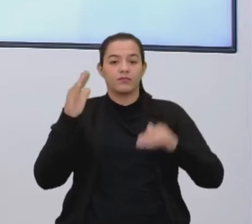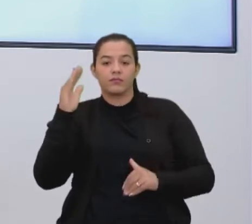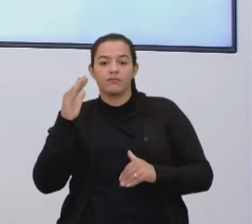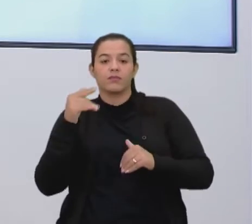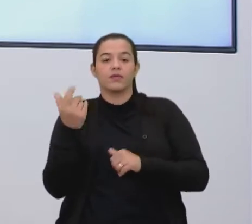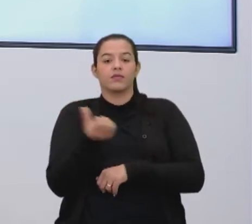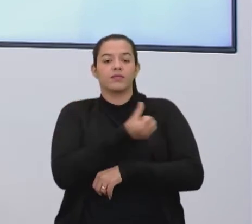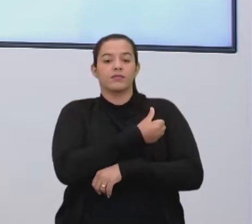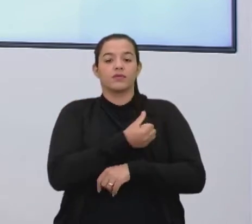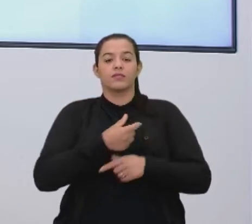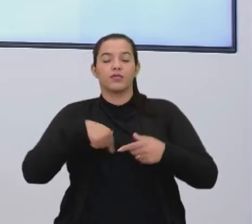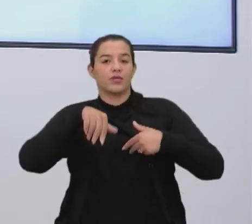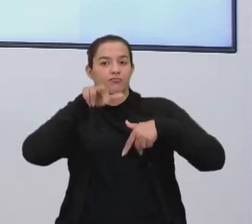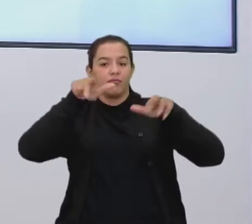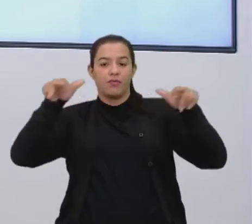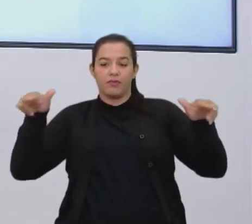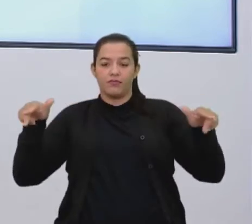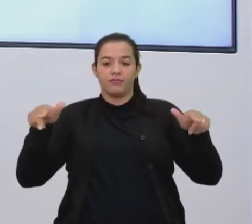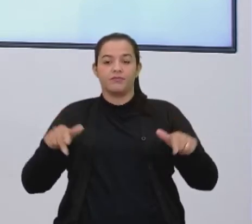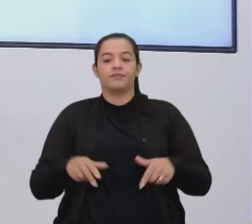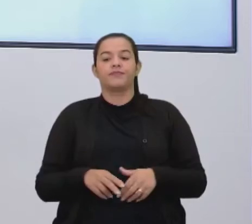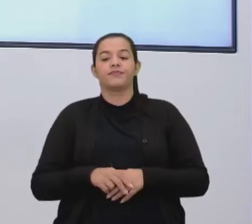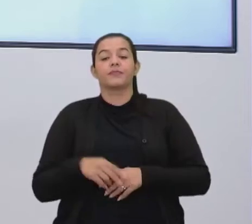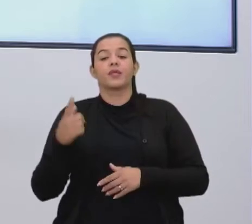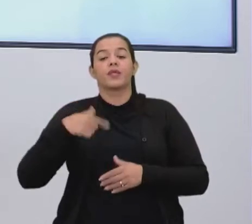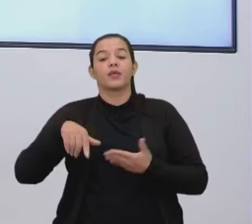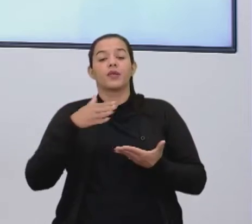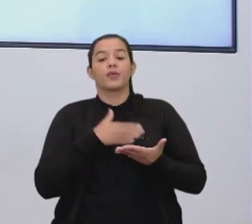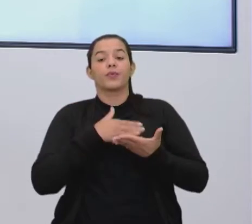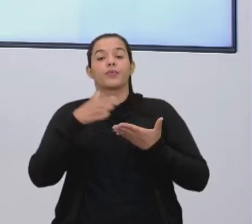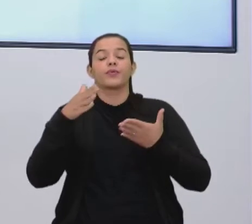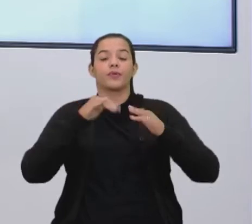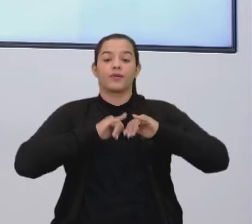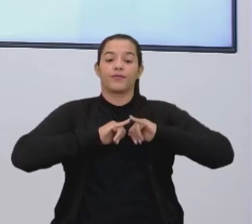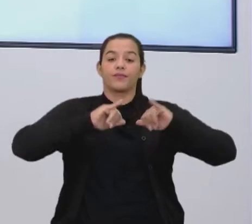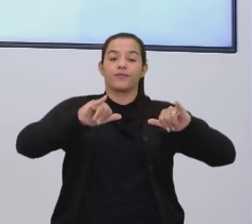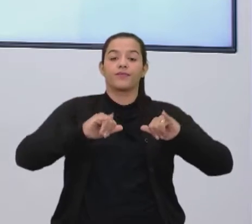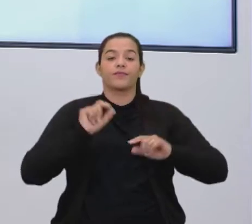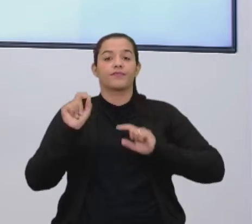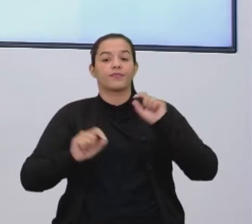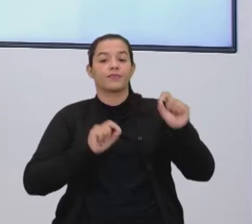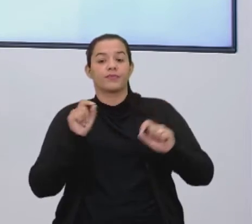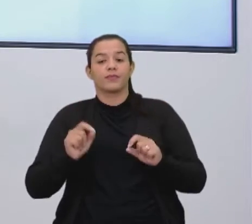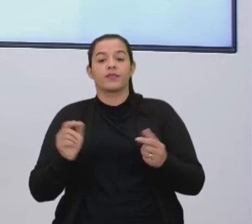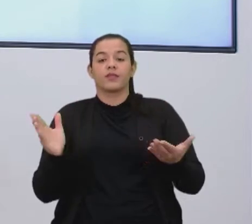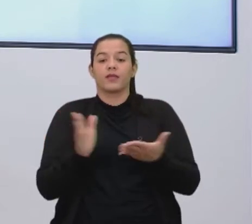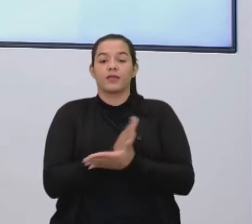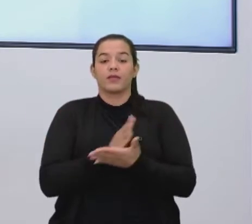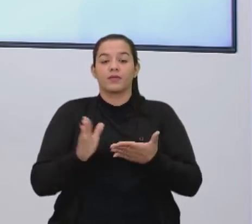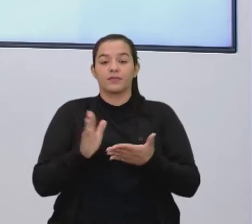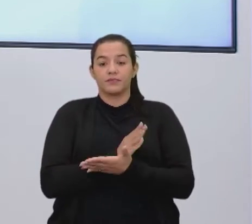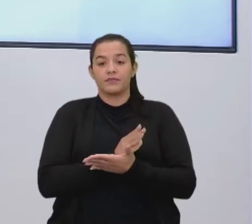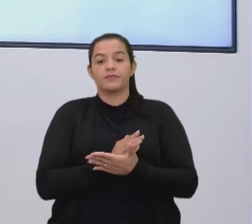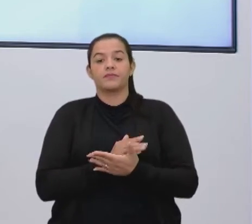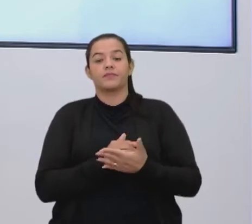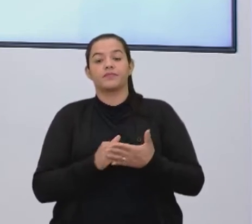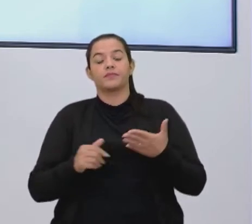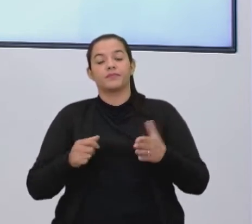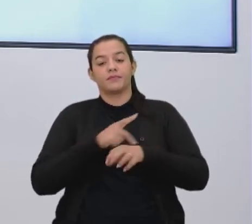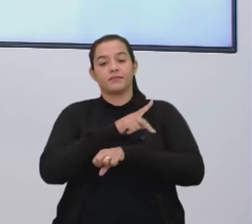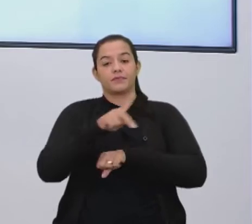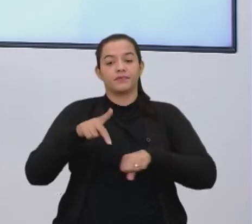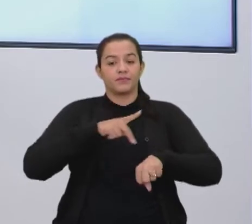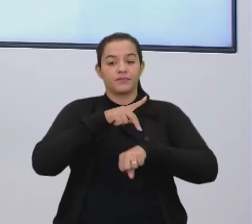quarta, sexta dose, começou a haver notícias, né, começaram a aparecer sobre a questão de que, assim, países